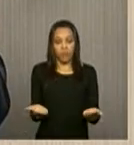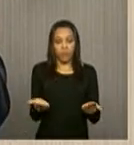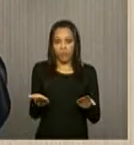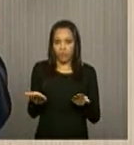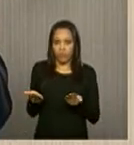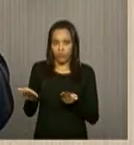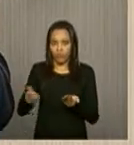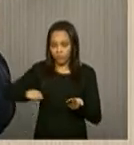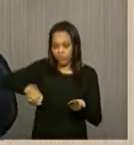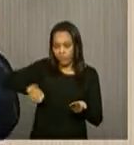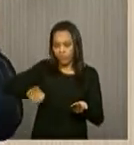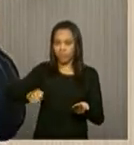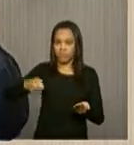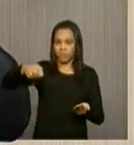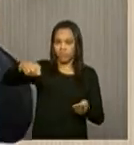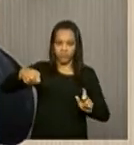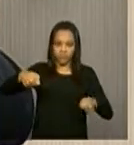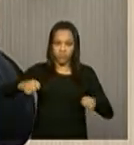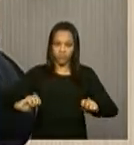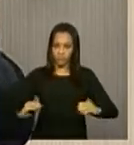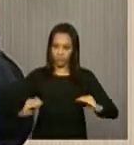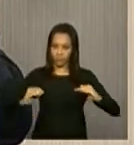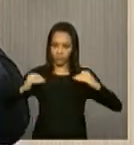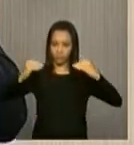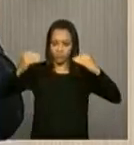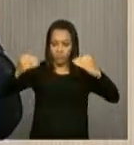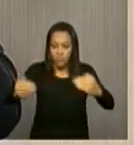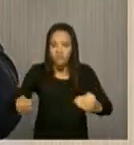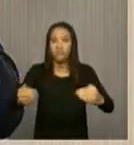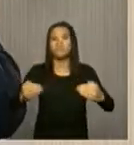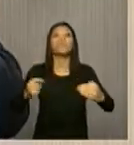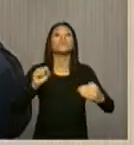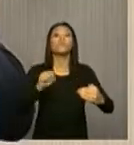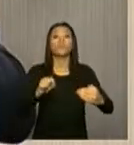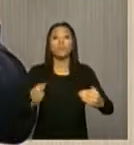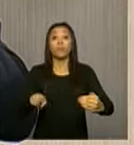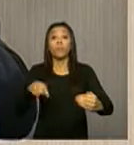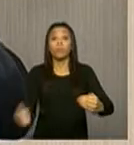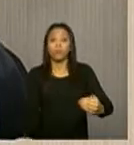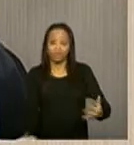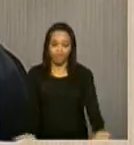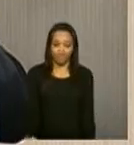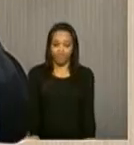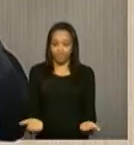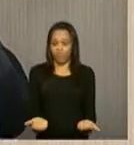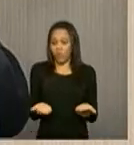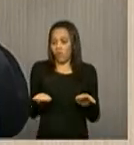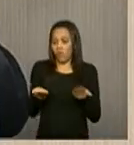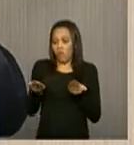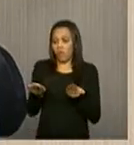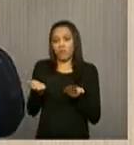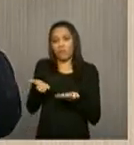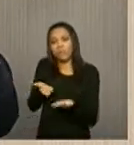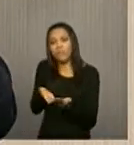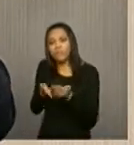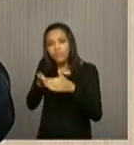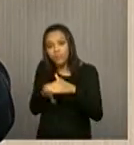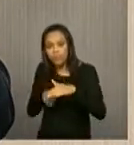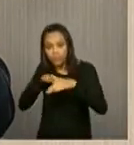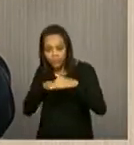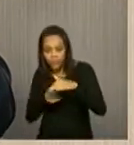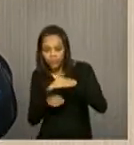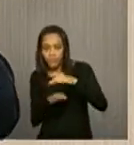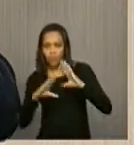esquife no interior da sepultura se retirando da sepultura colocando em uma urna de transporte devidamente